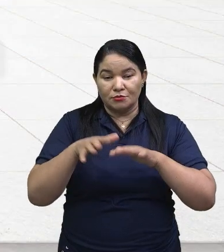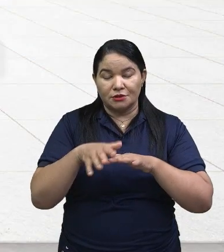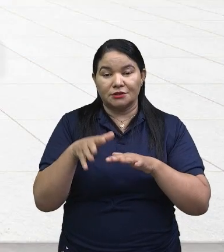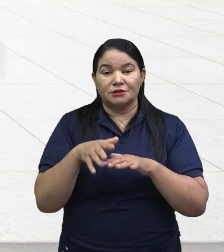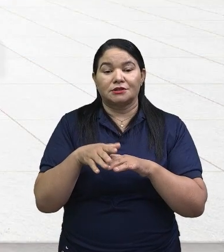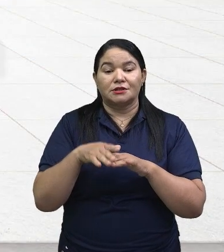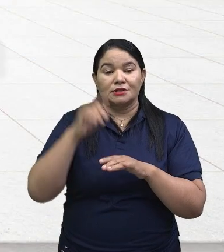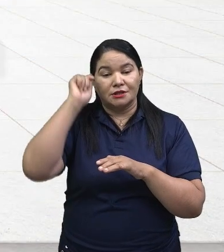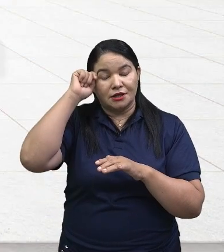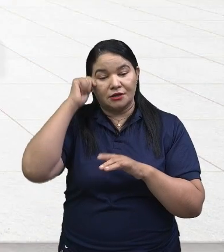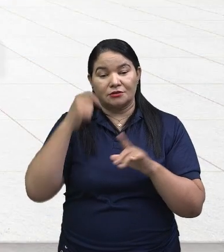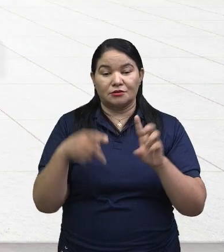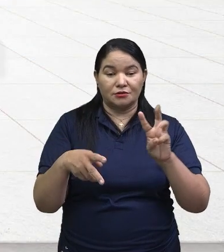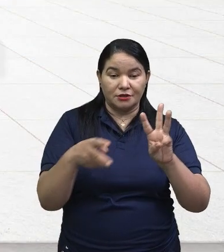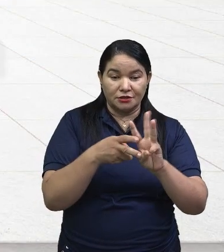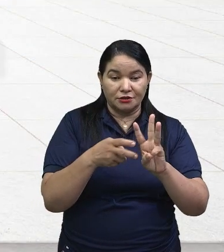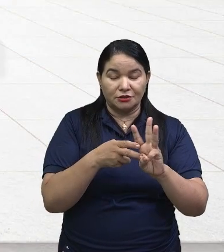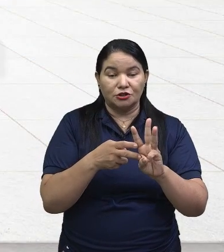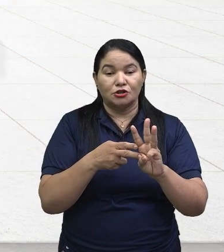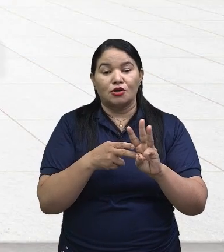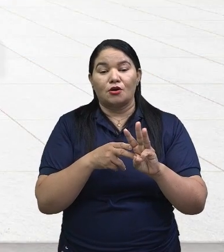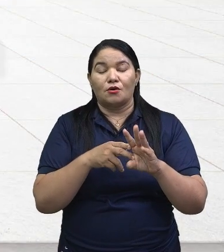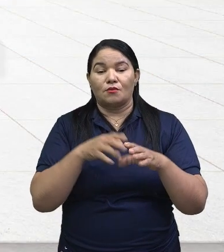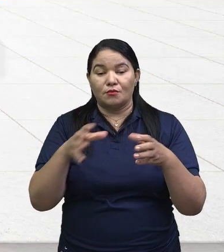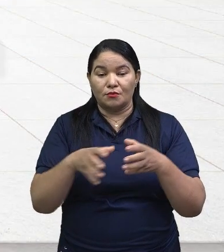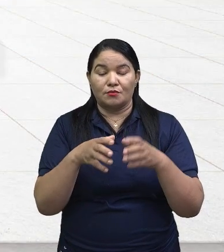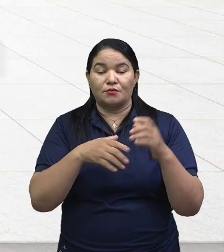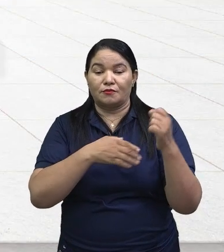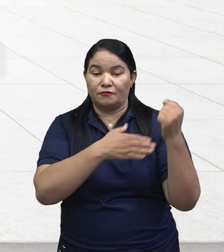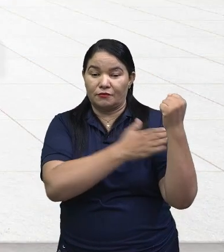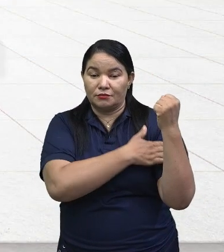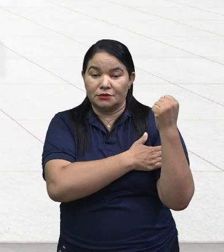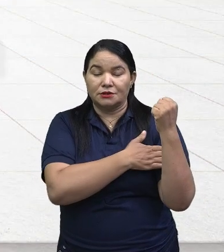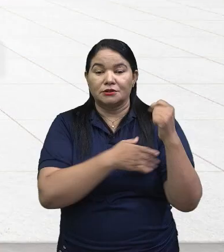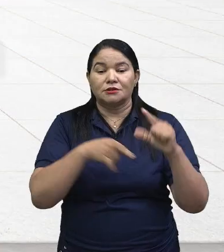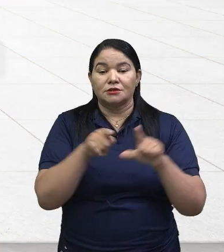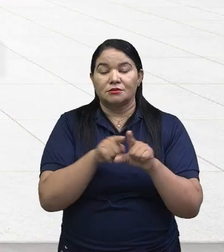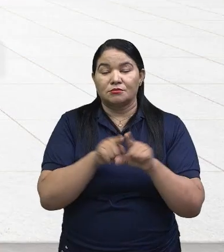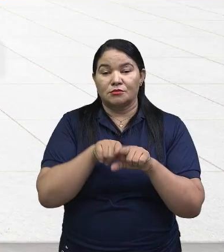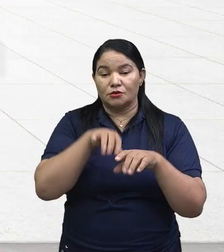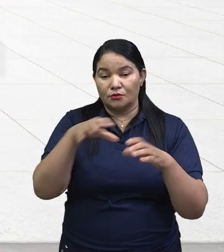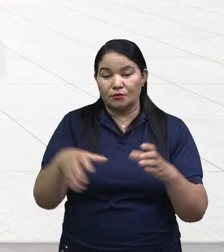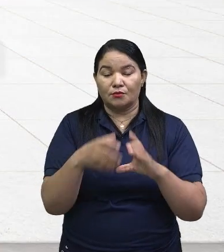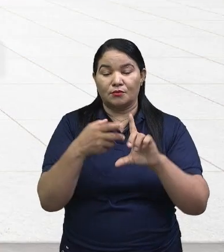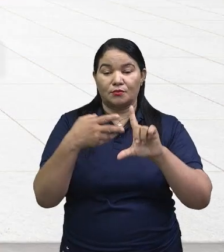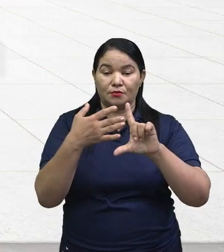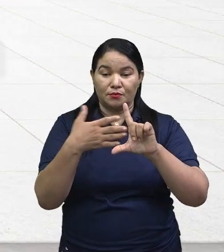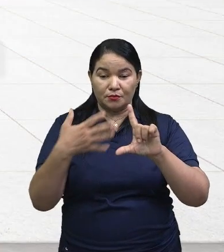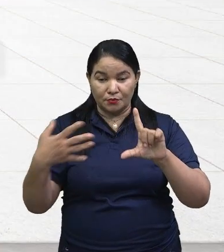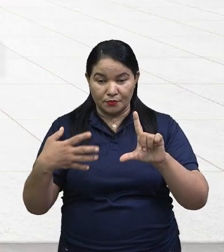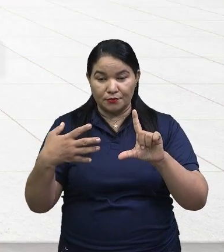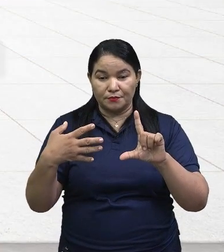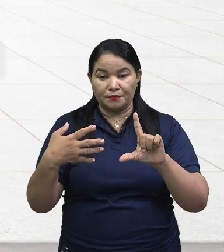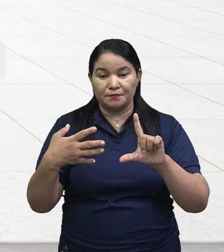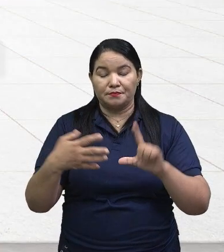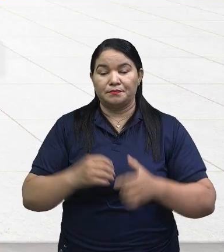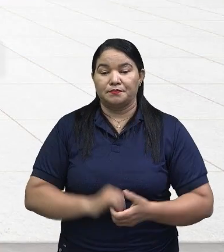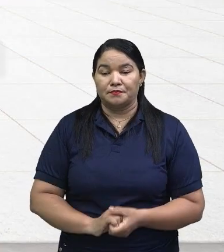movimento indígena, o movimento feminista e o movimento das pessoas